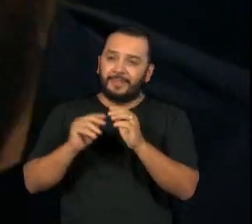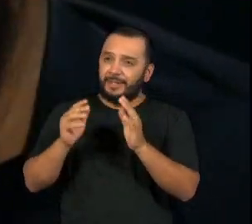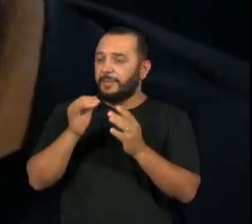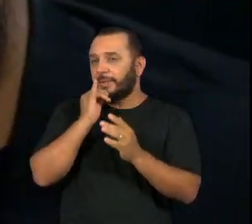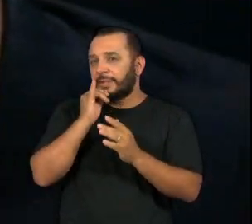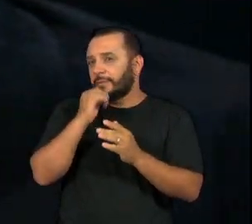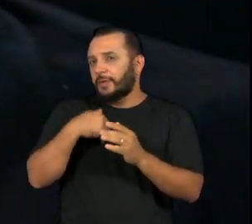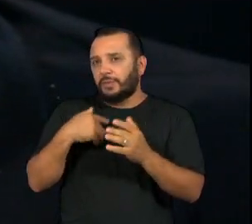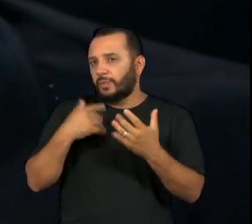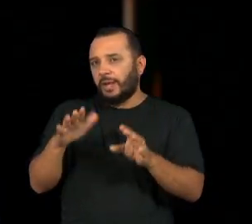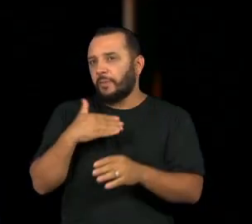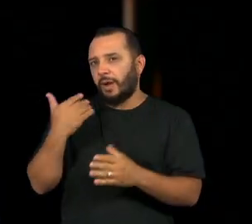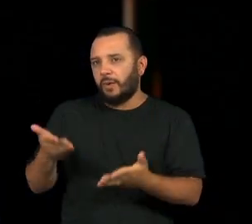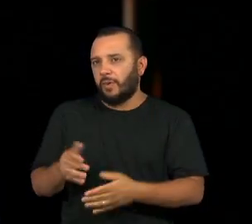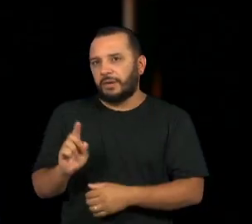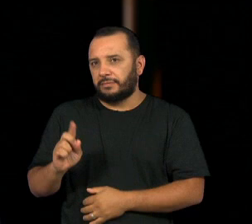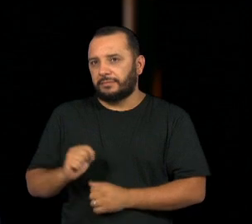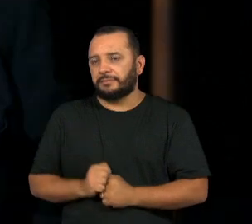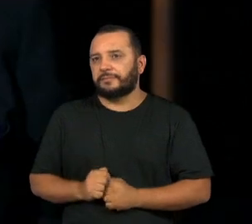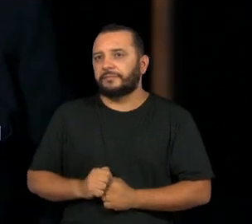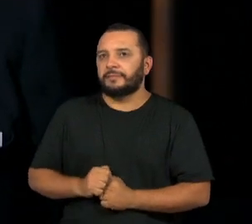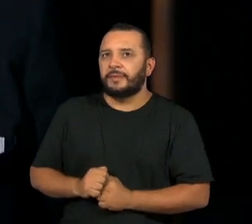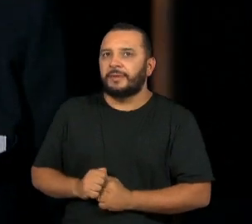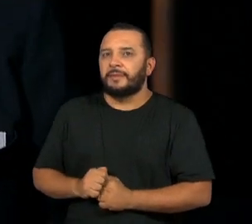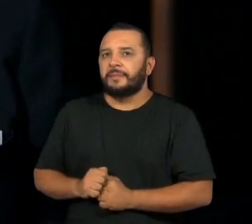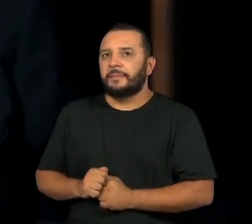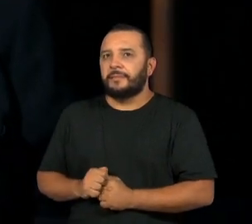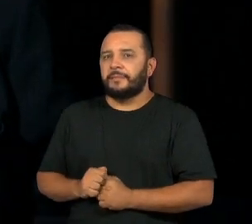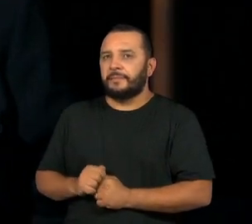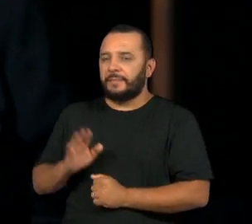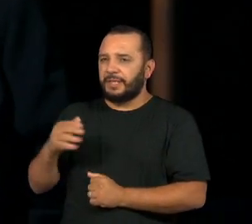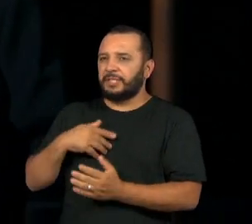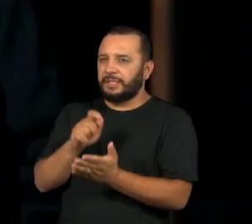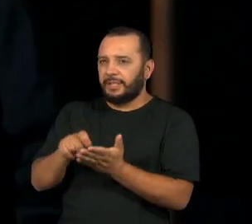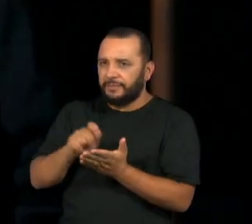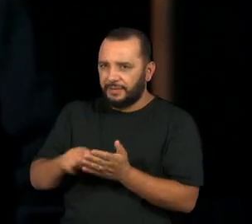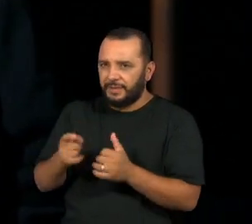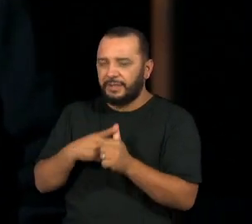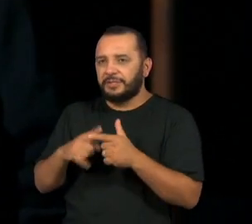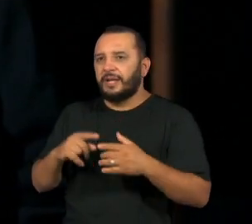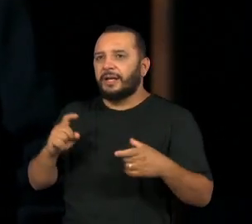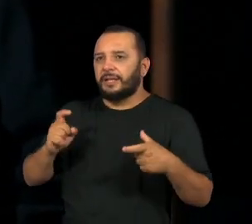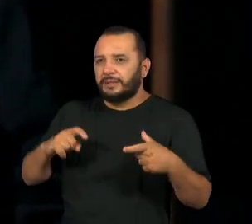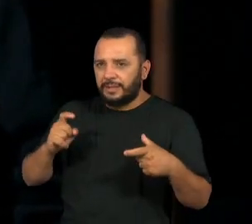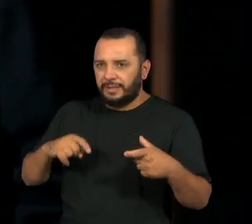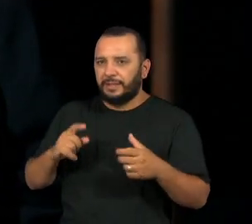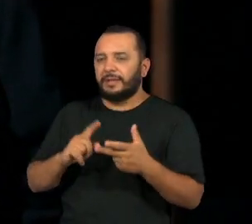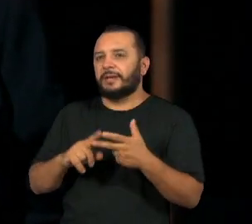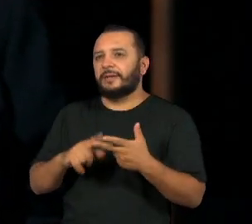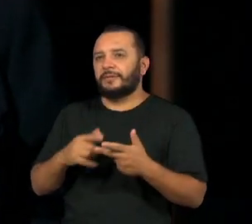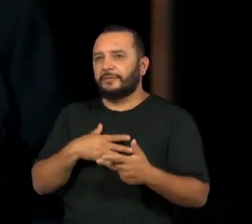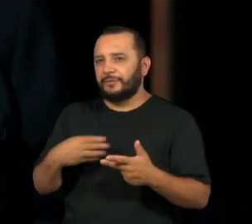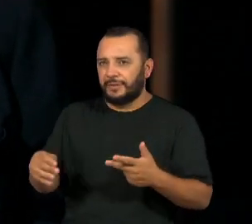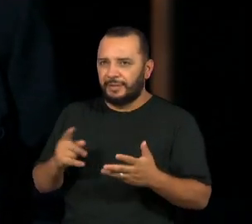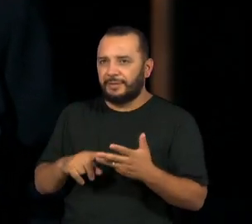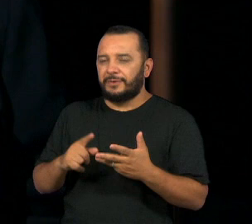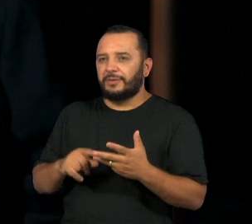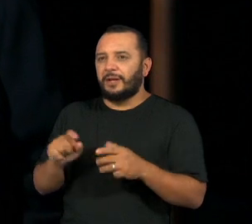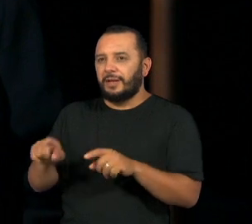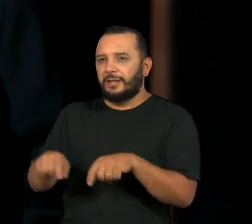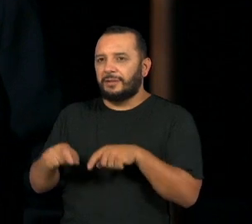eu não quero morrer agora, mas já escrevi livro, já fiz disco, já fiz filho, já plantei